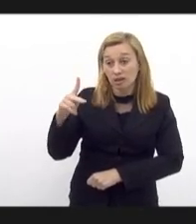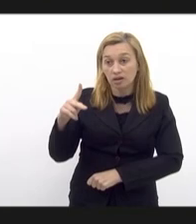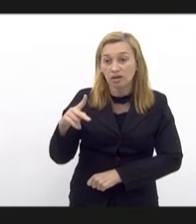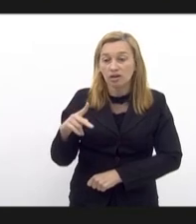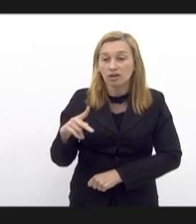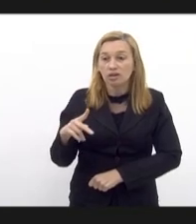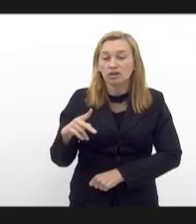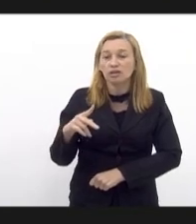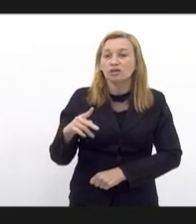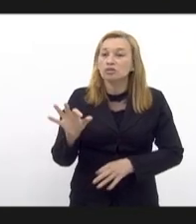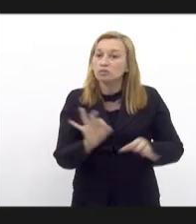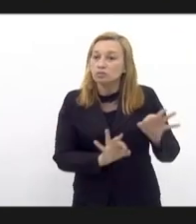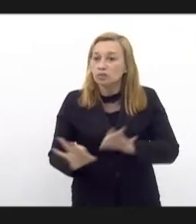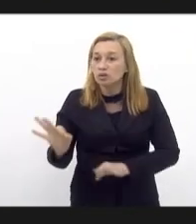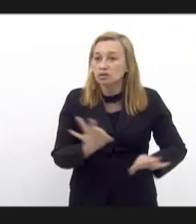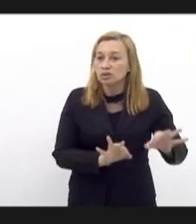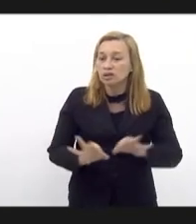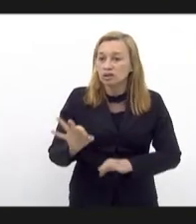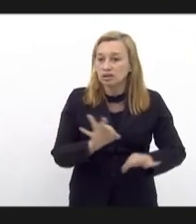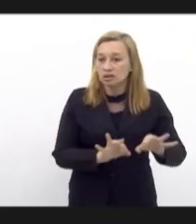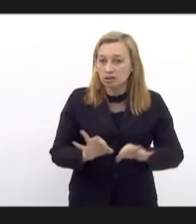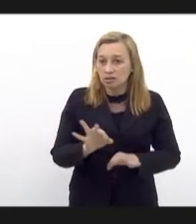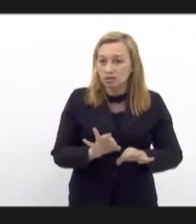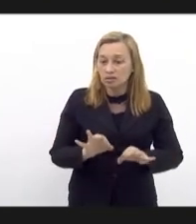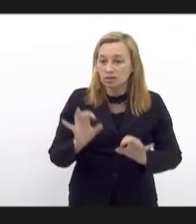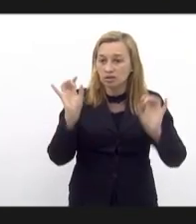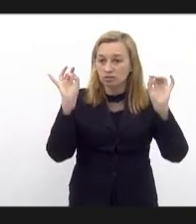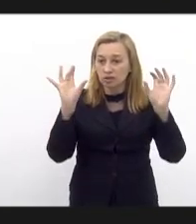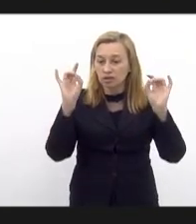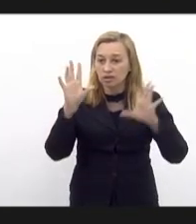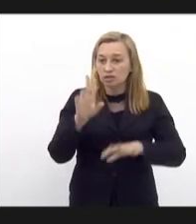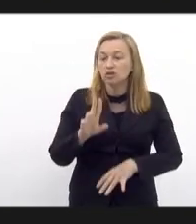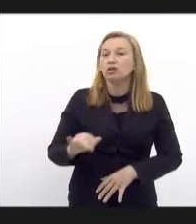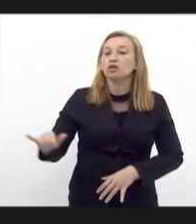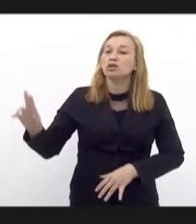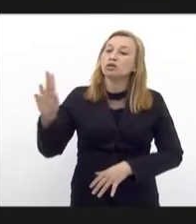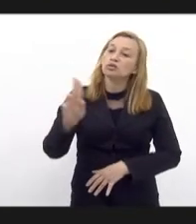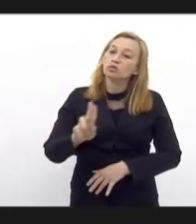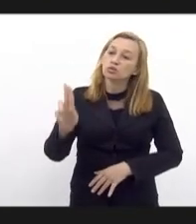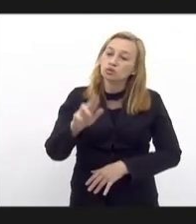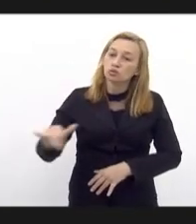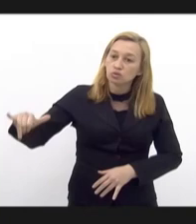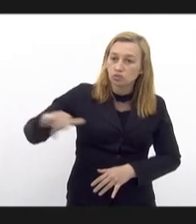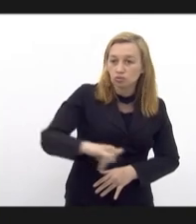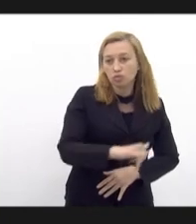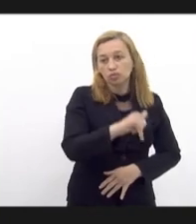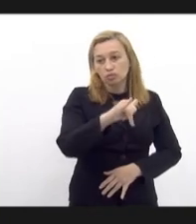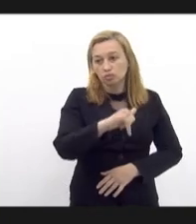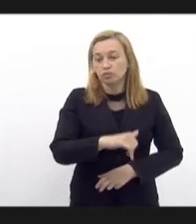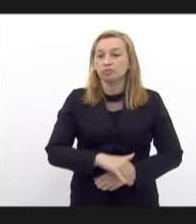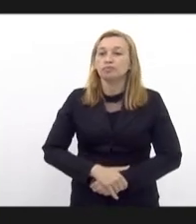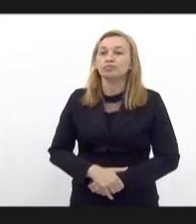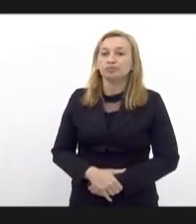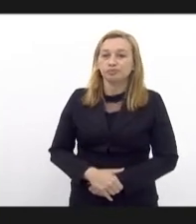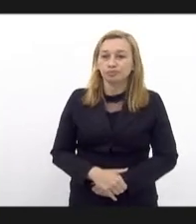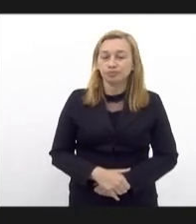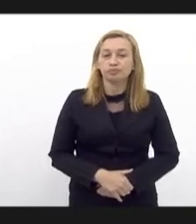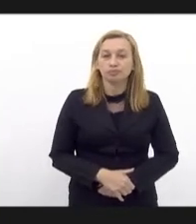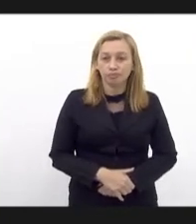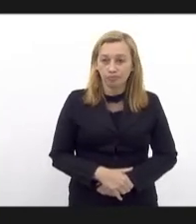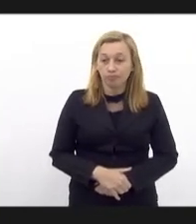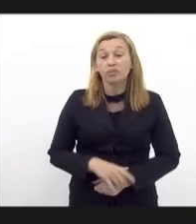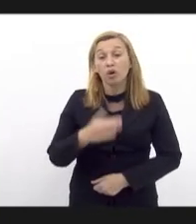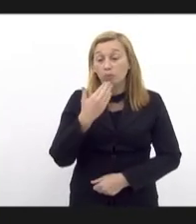implantação de coordenação de tráfego de especialização dos usos dos aeroportos, do sistema multiaeroporto. Esse